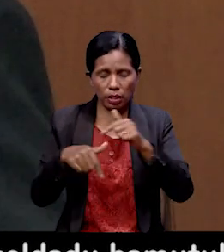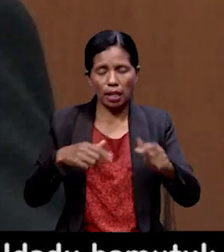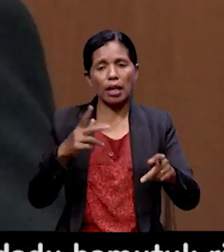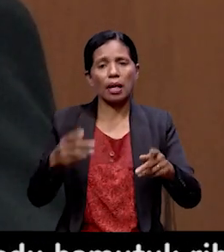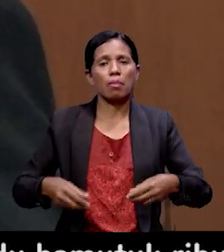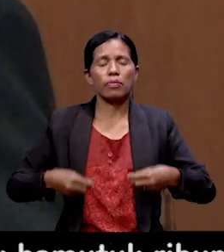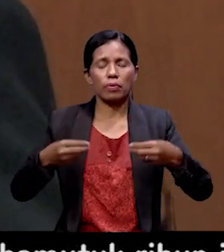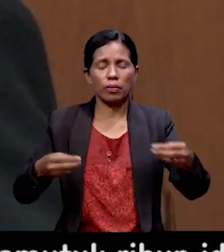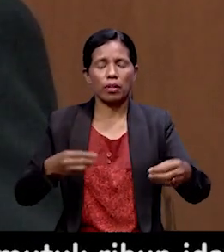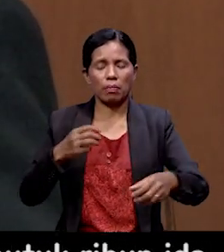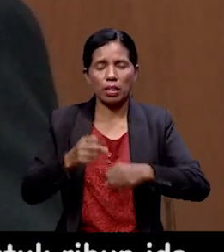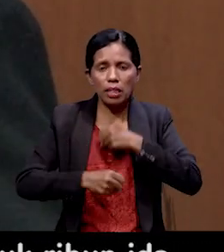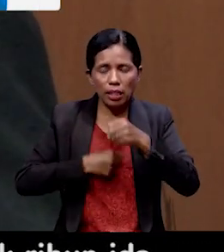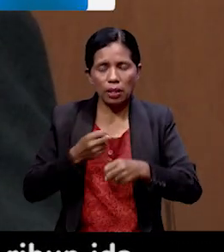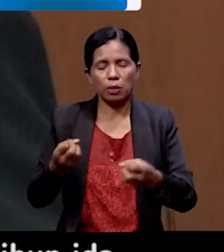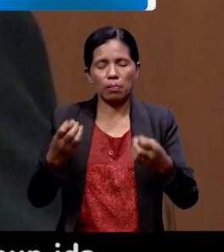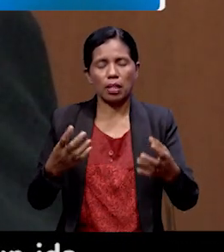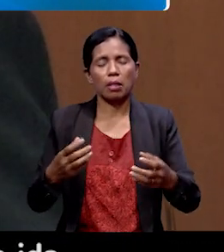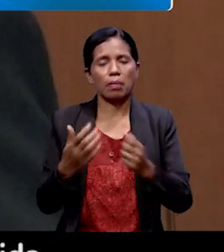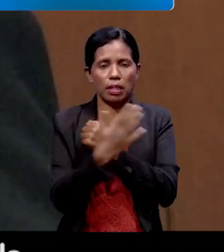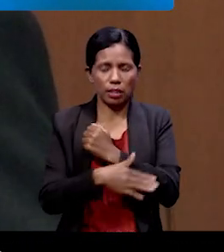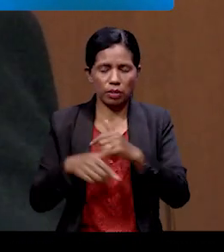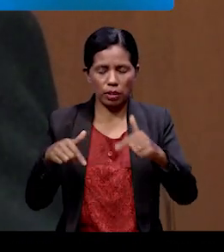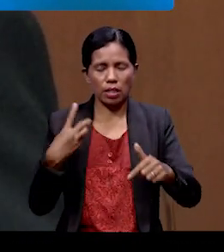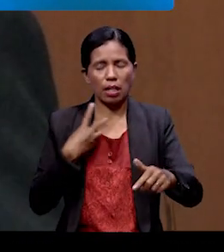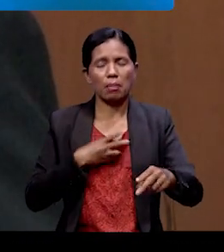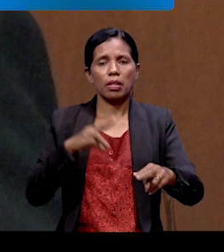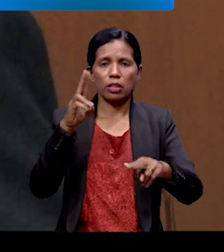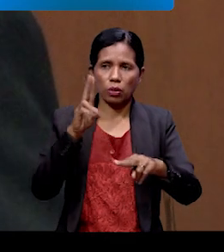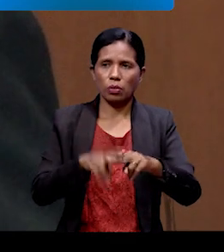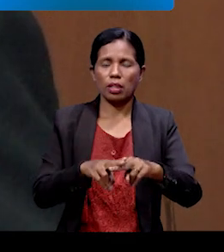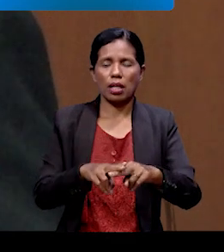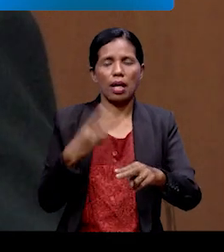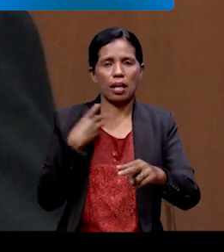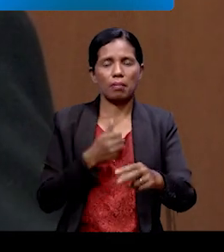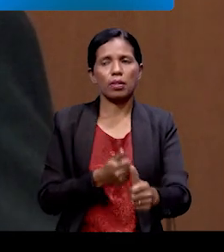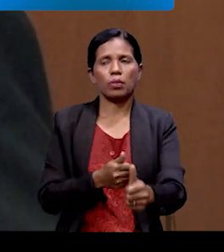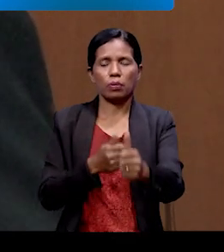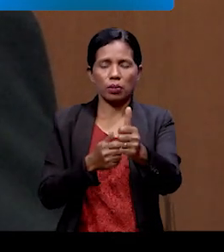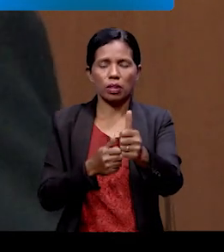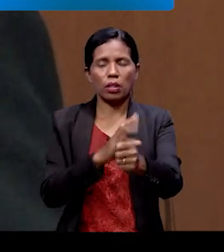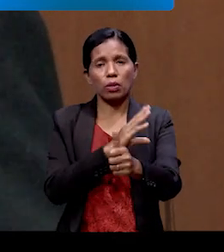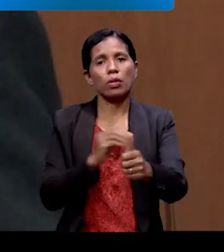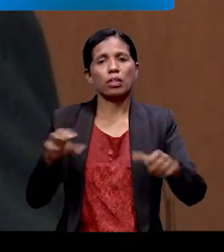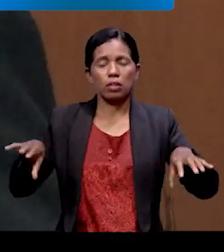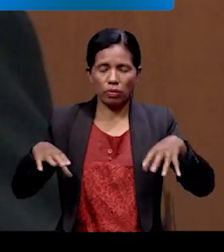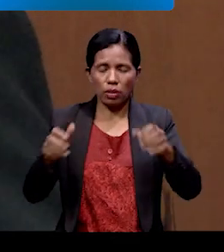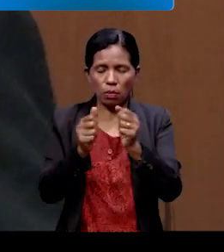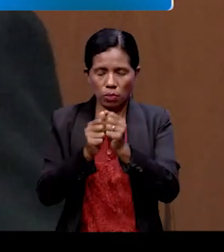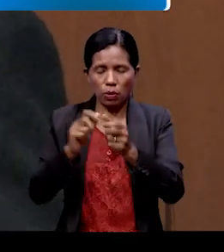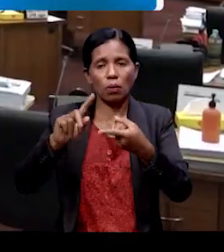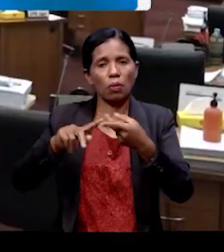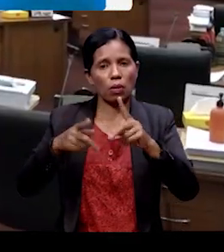dané, então ame ser no betur, ame ser halotuir e serviço a muito co, colega